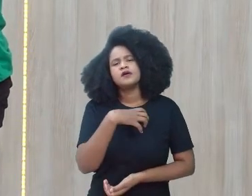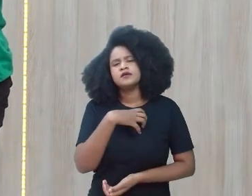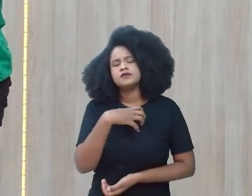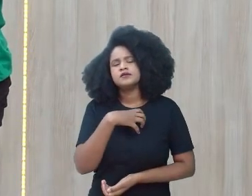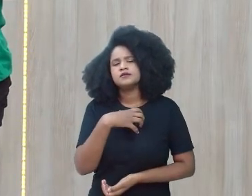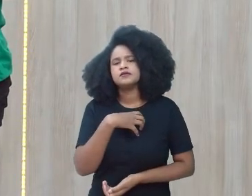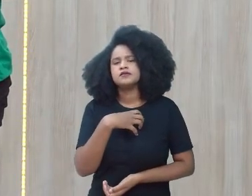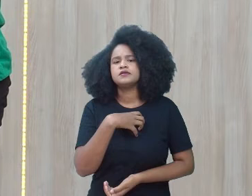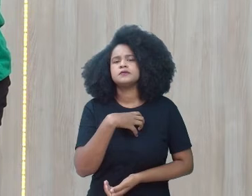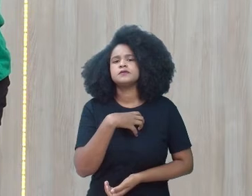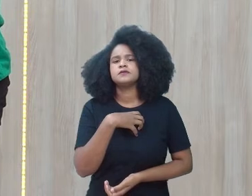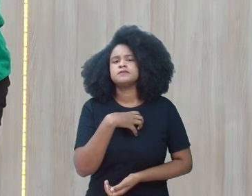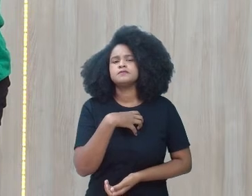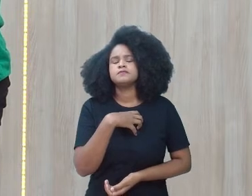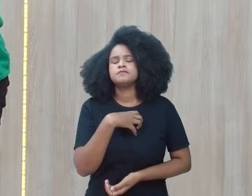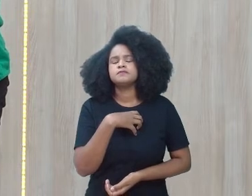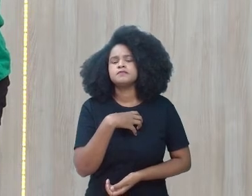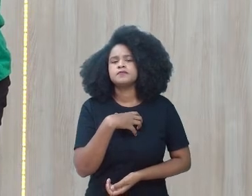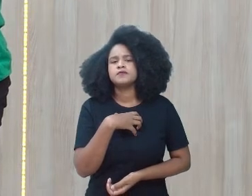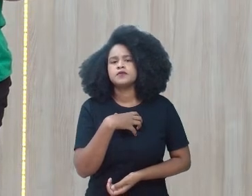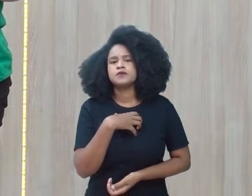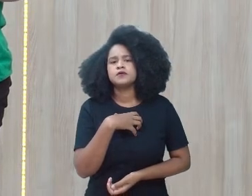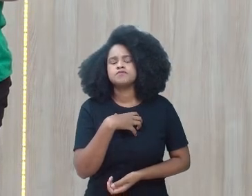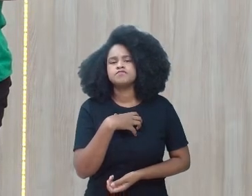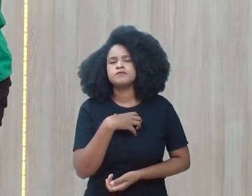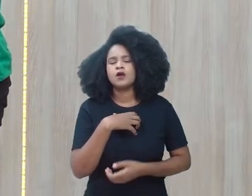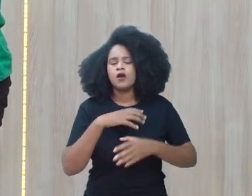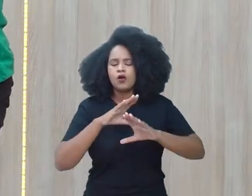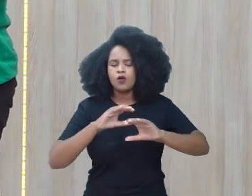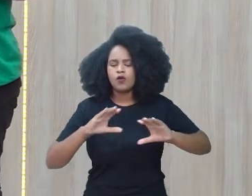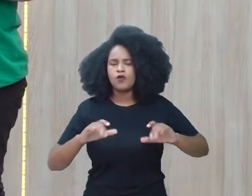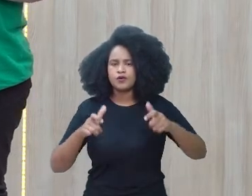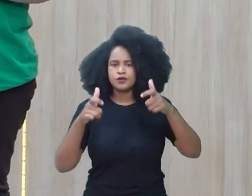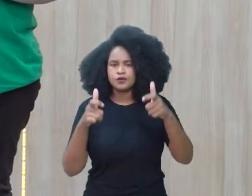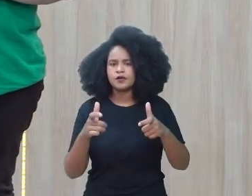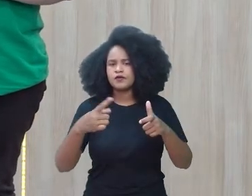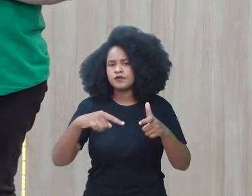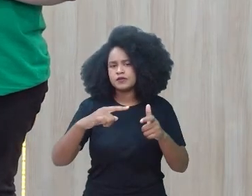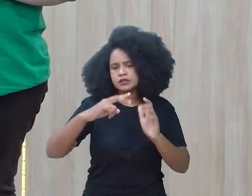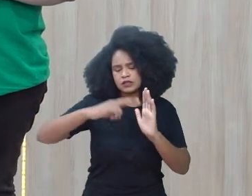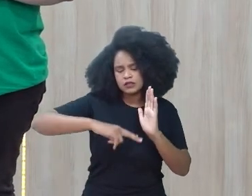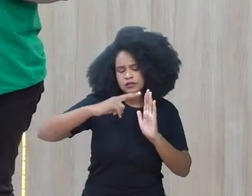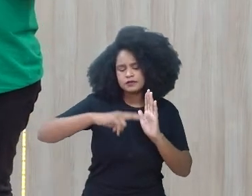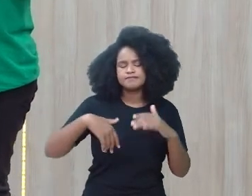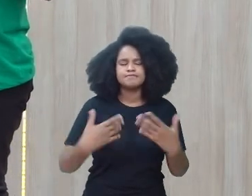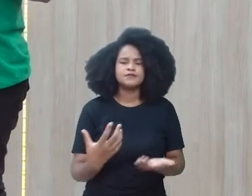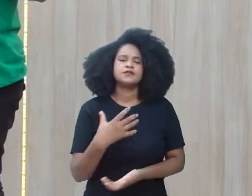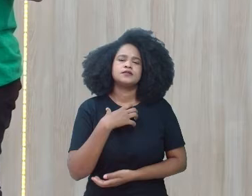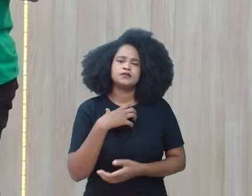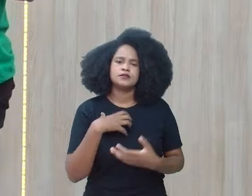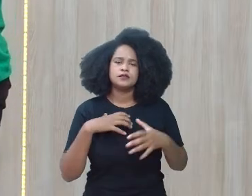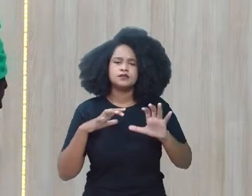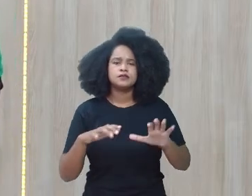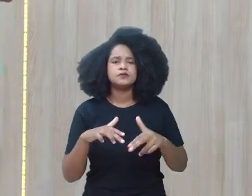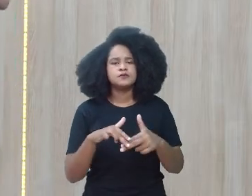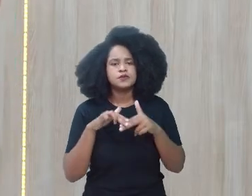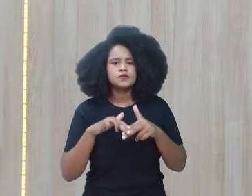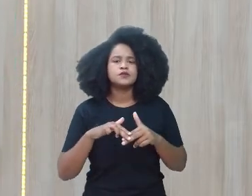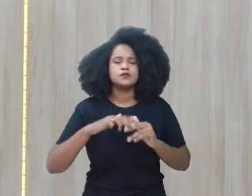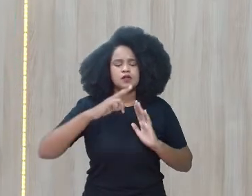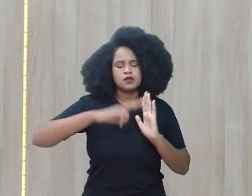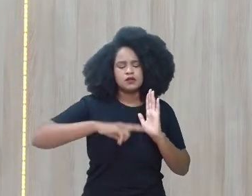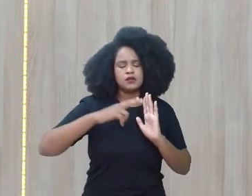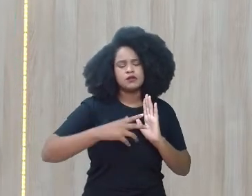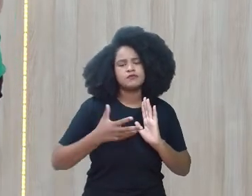naquele local que vocês estão lendo sobre ele. Eu me sinto assim. Então, ler é